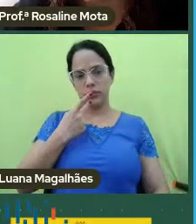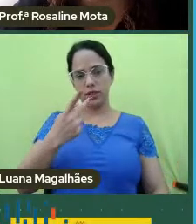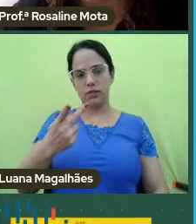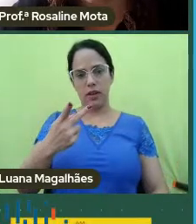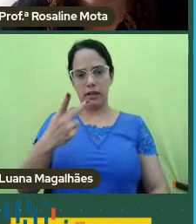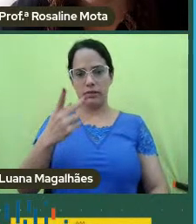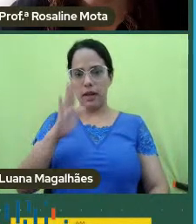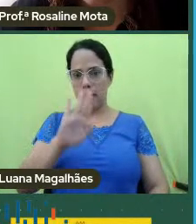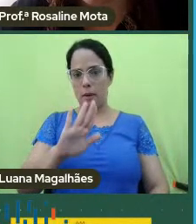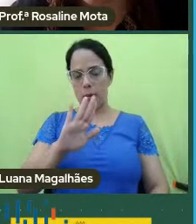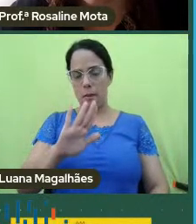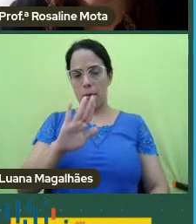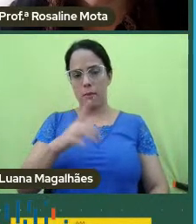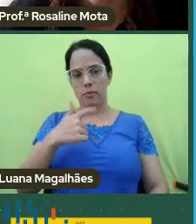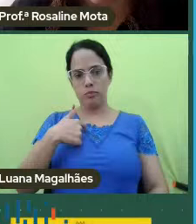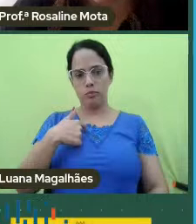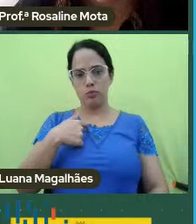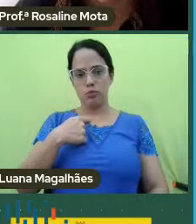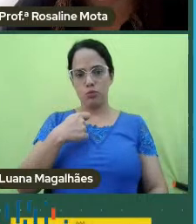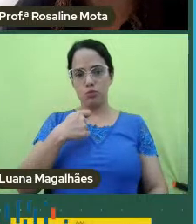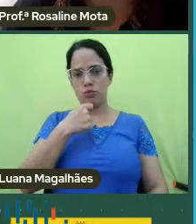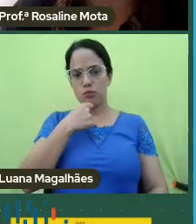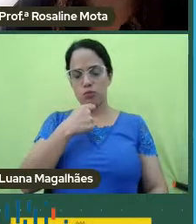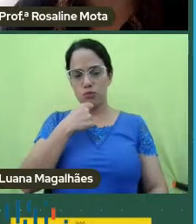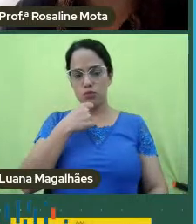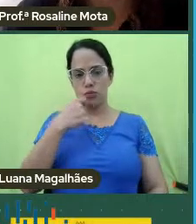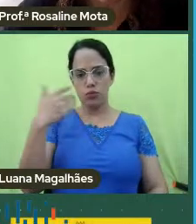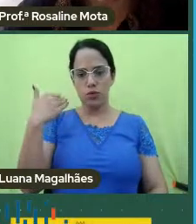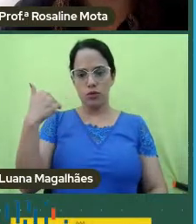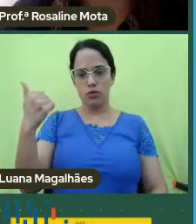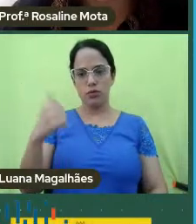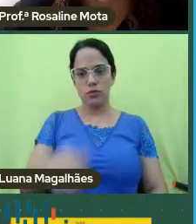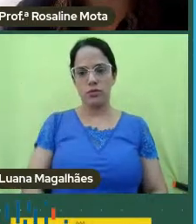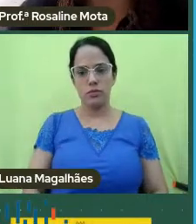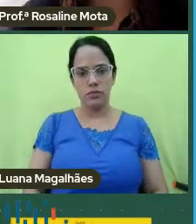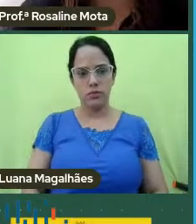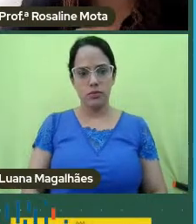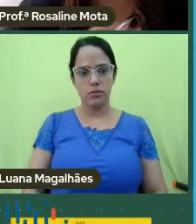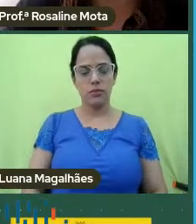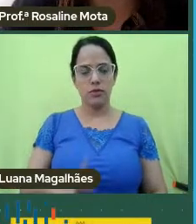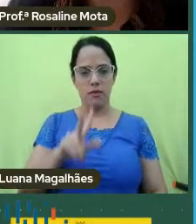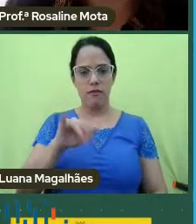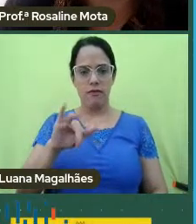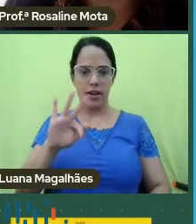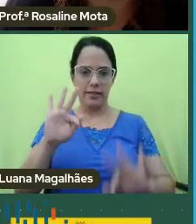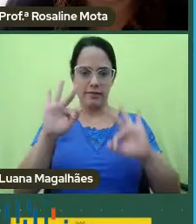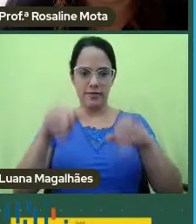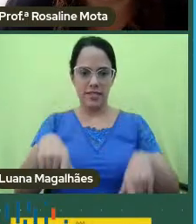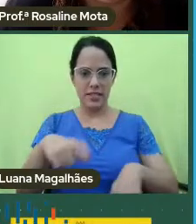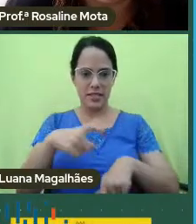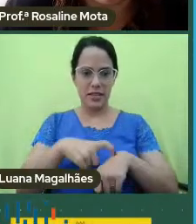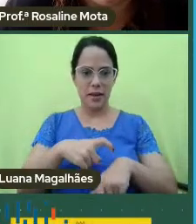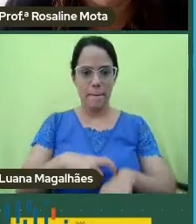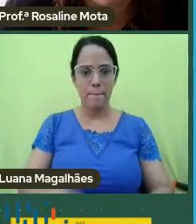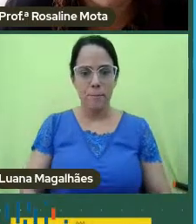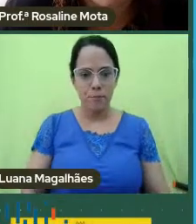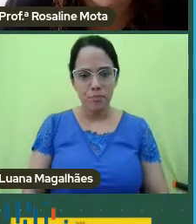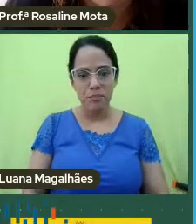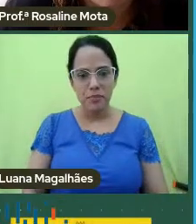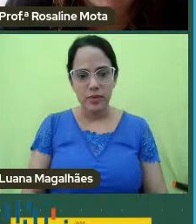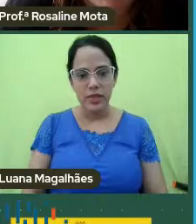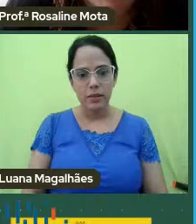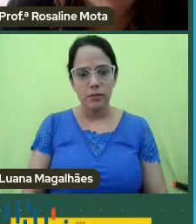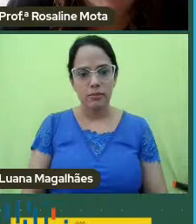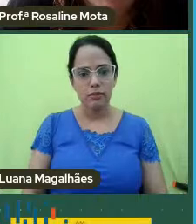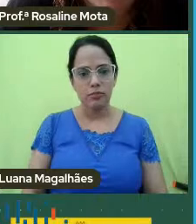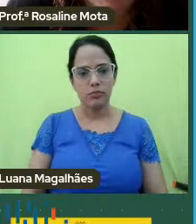Então, ainda não me chamaram aqui a atenção, não, mas estou ligada, viu? Eu estou já terminando. São muito